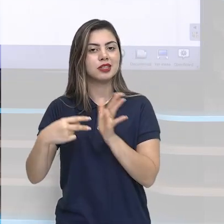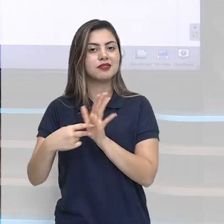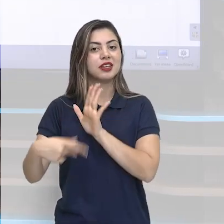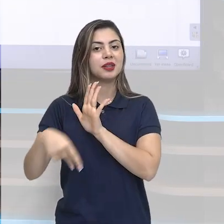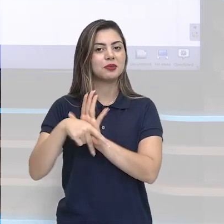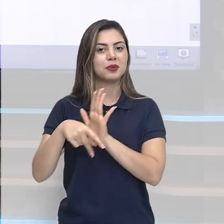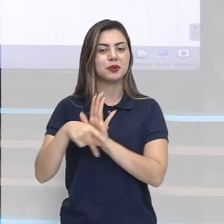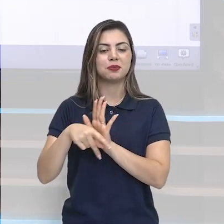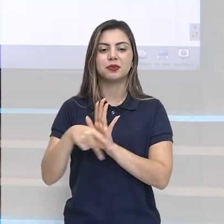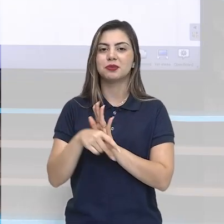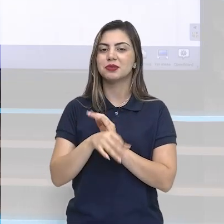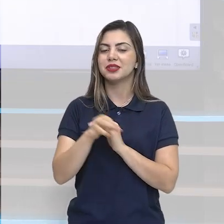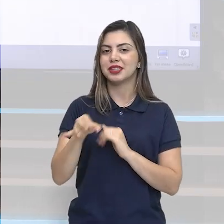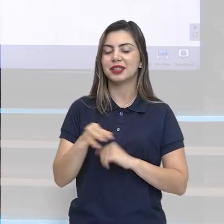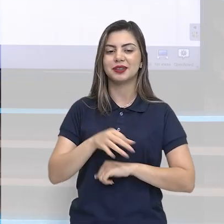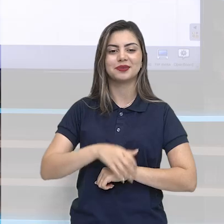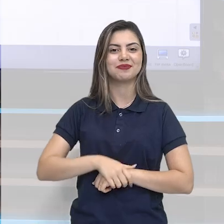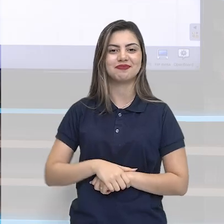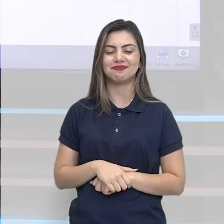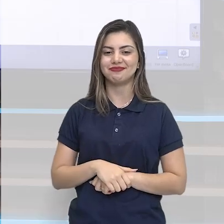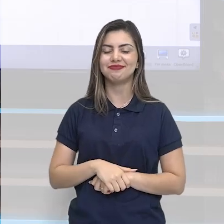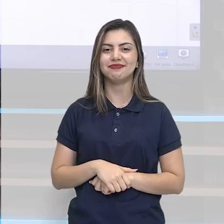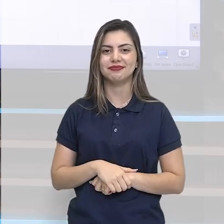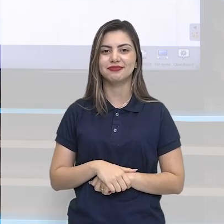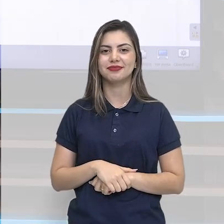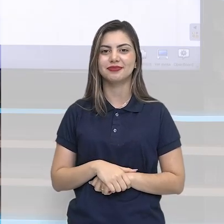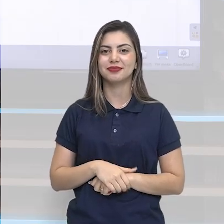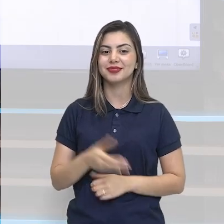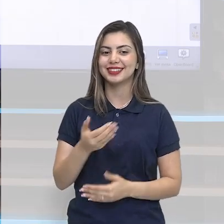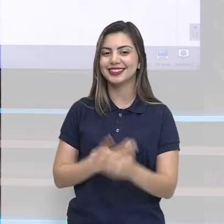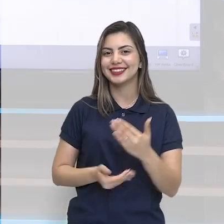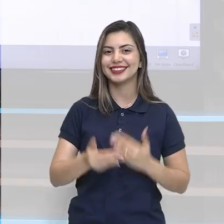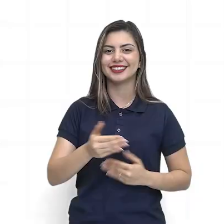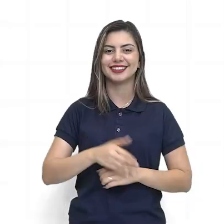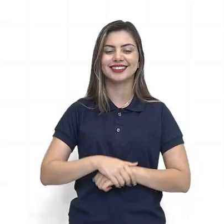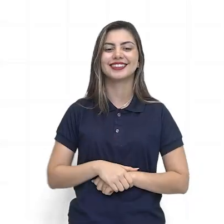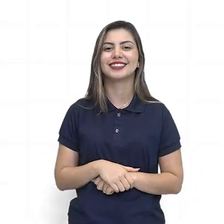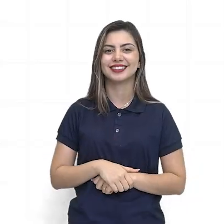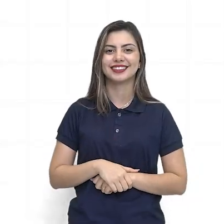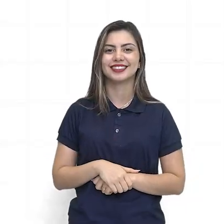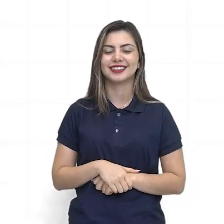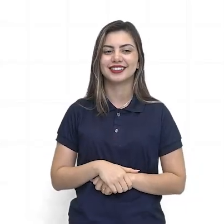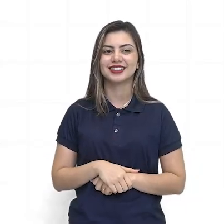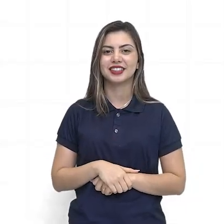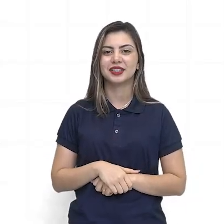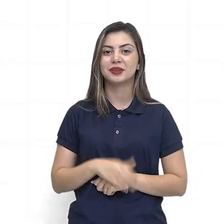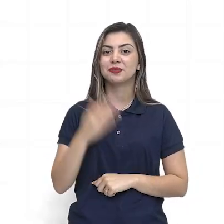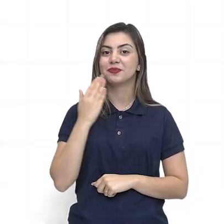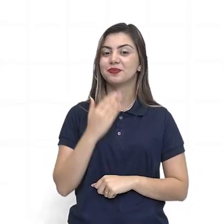novo sentido, alterando esse sentido. Seguindo, vamos ver outros exemplos.